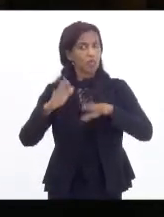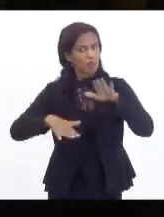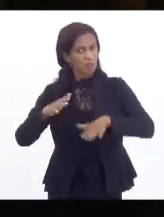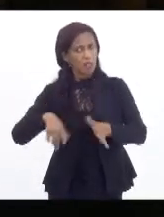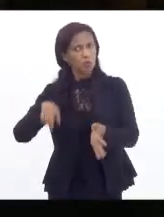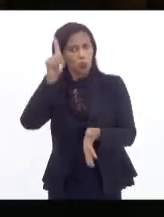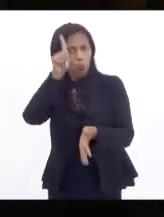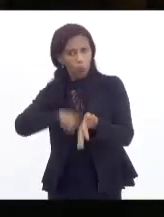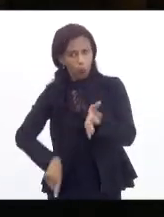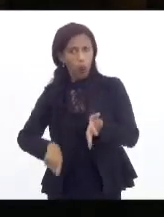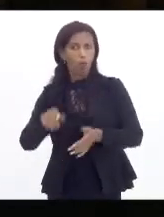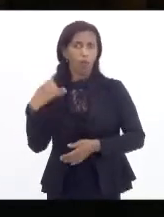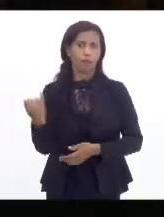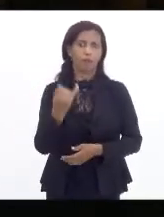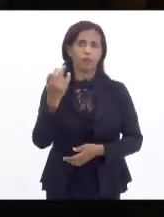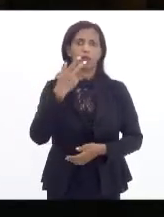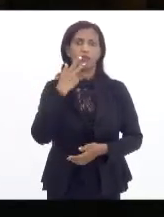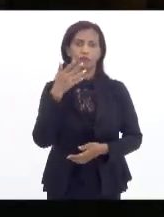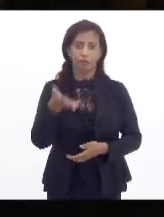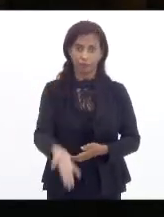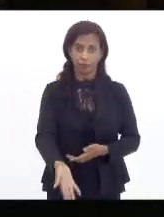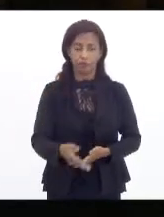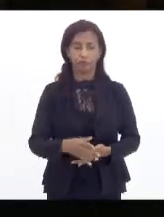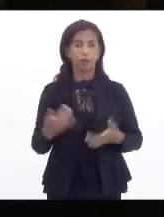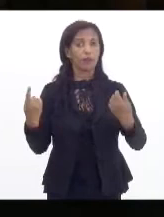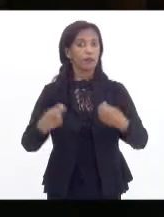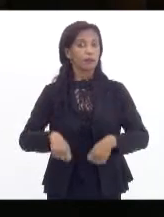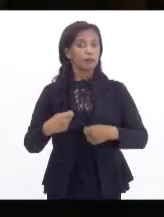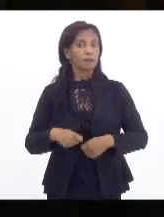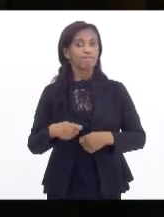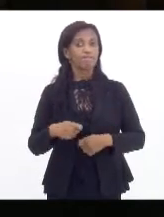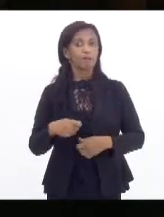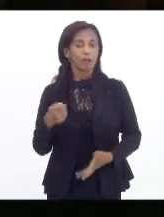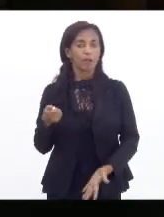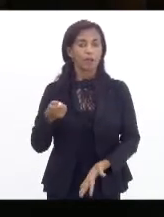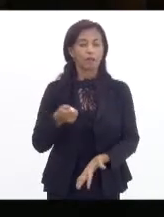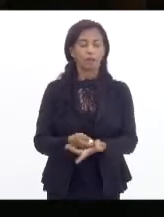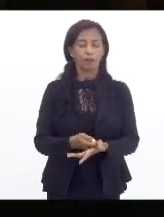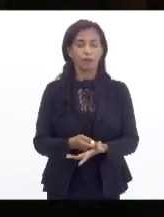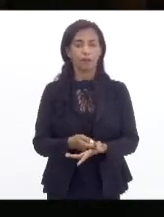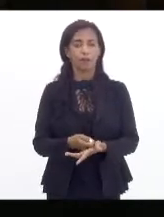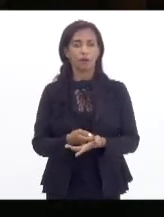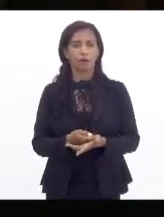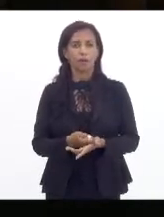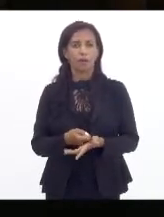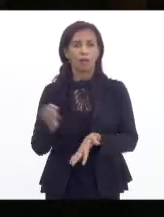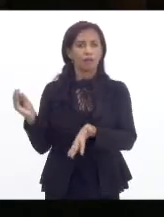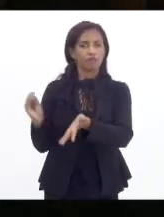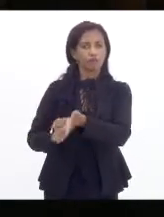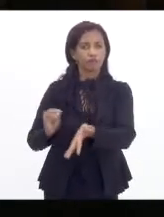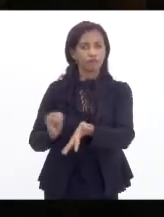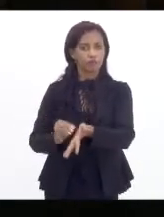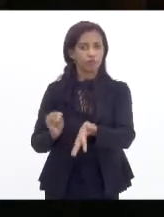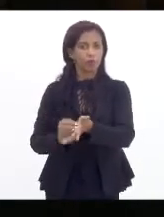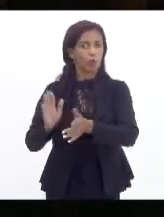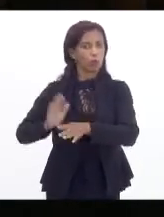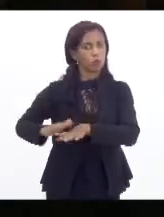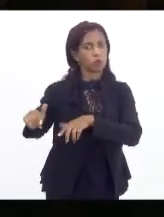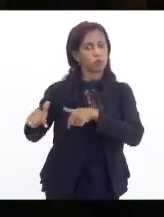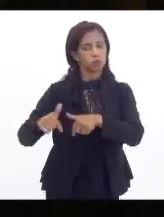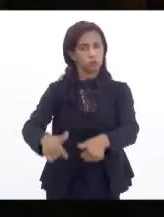isenção, e isso é importante ser dito aqui, precisamos reafirmar a insuficiência dessa